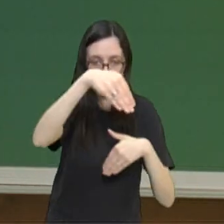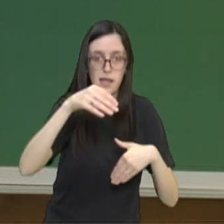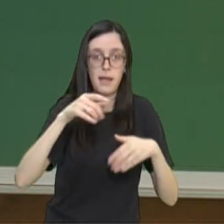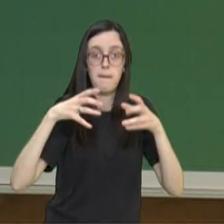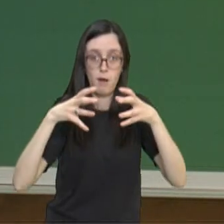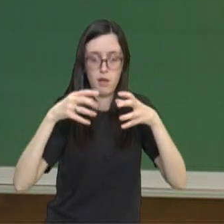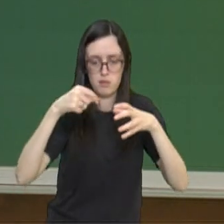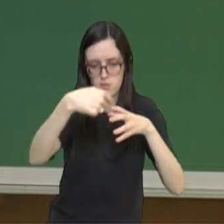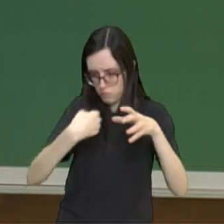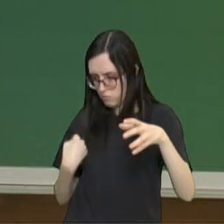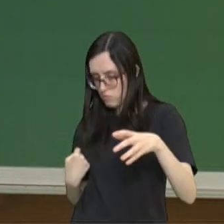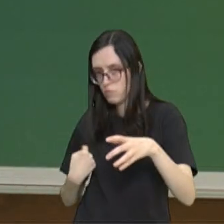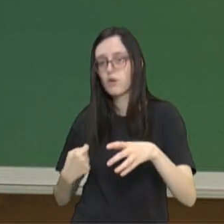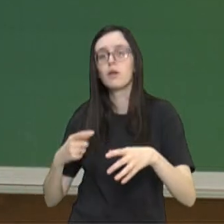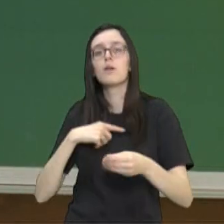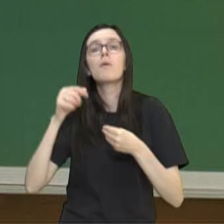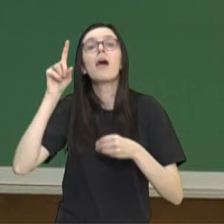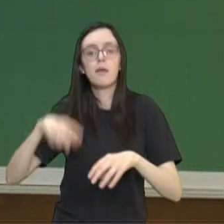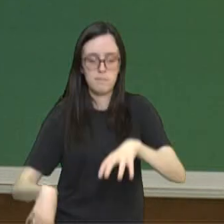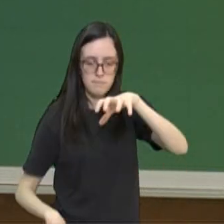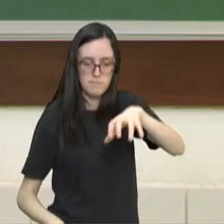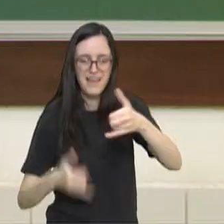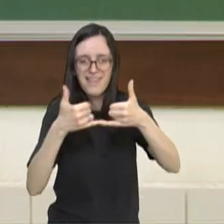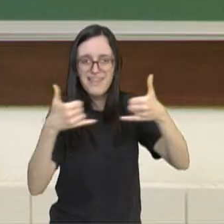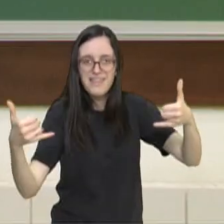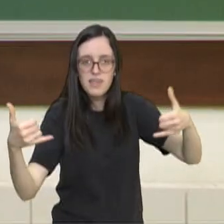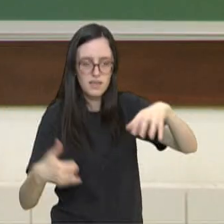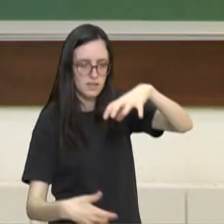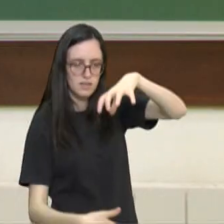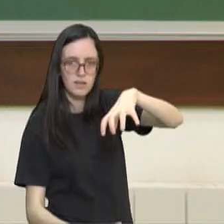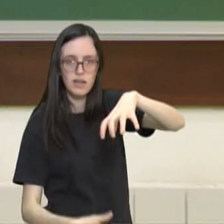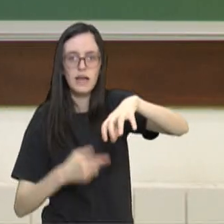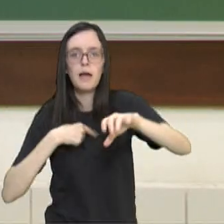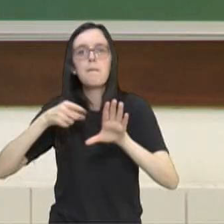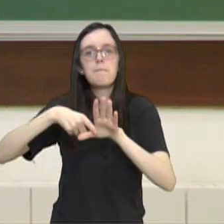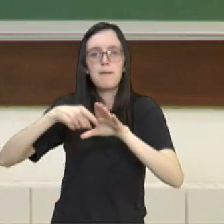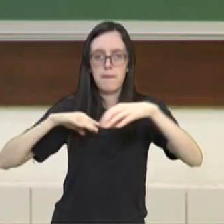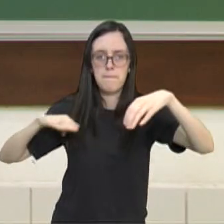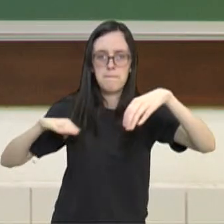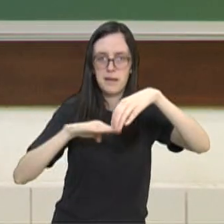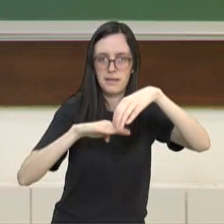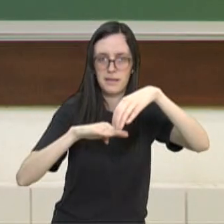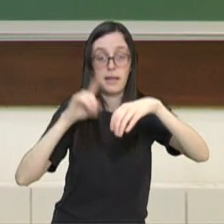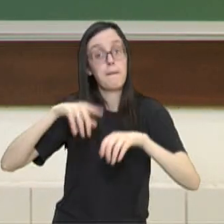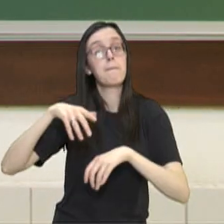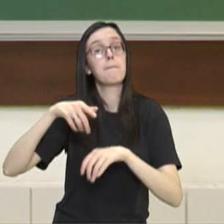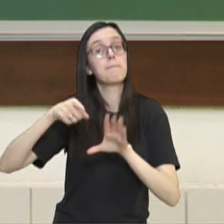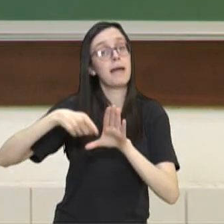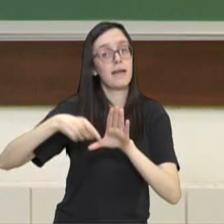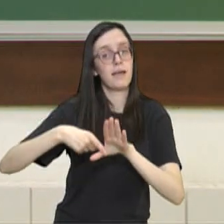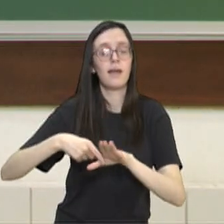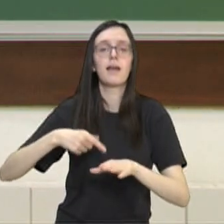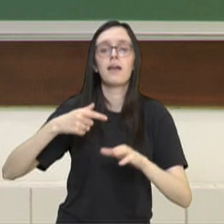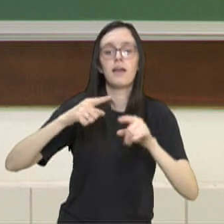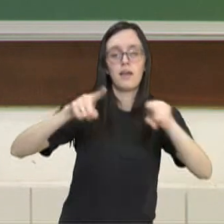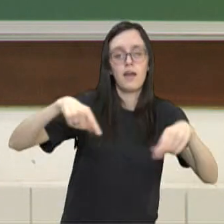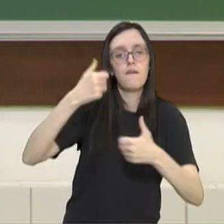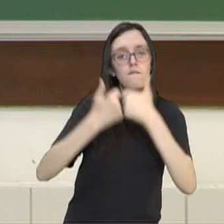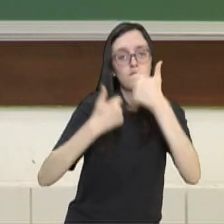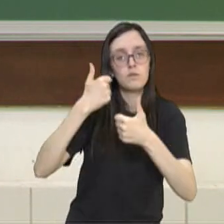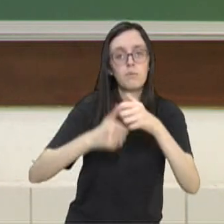acontece. Então, não temos essa questão do impedimento. Mas quanto à saída lateral, nós